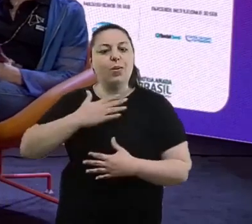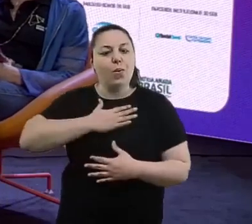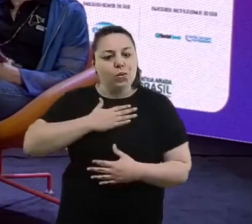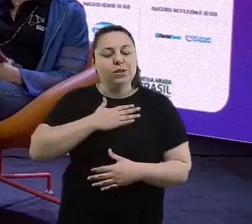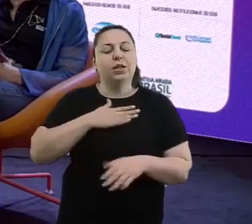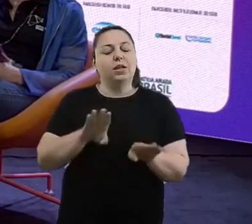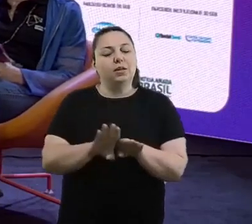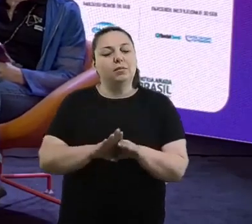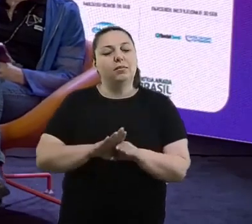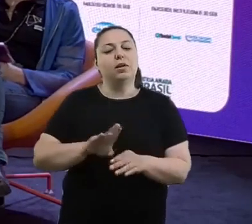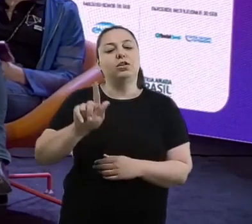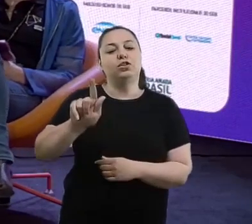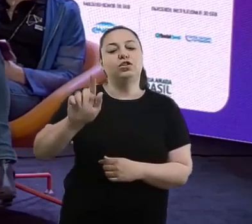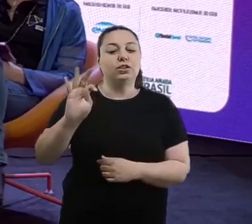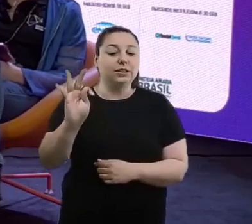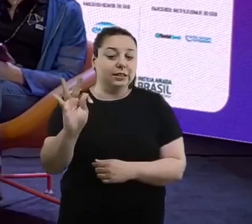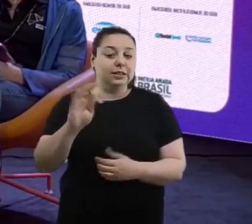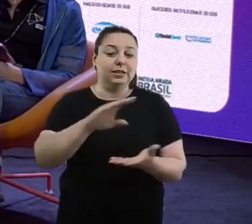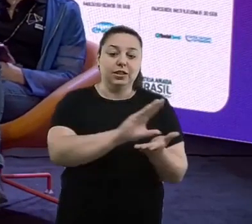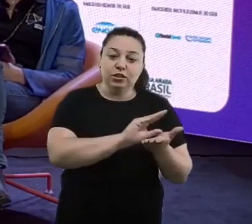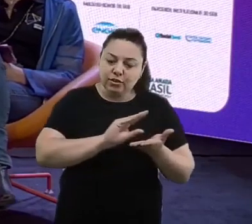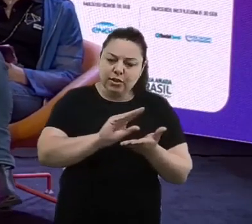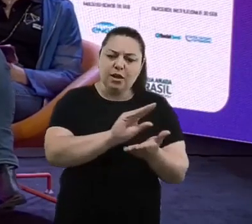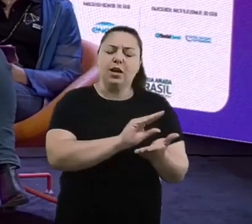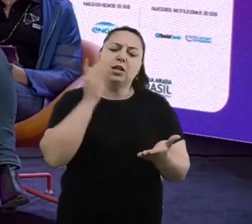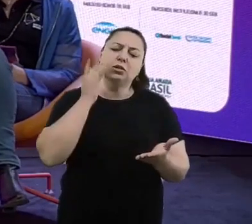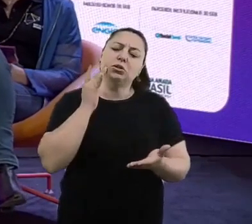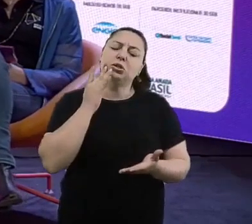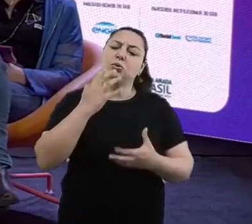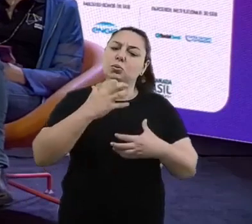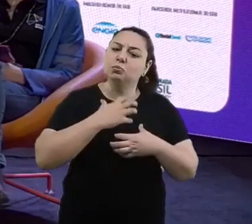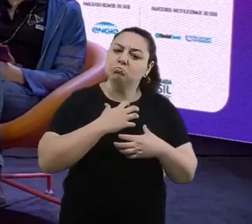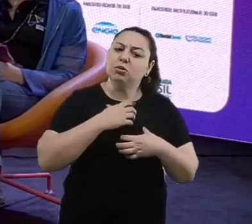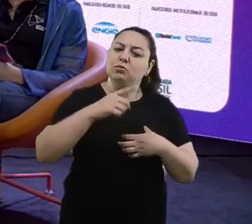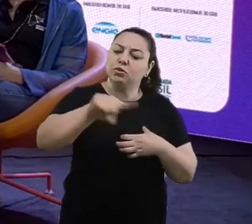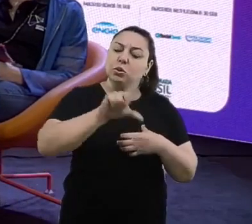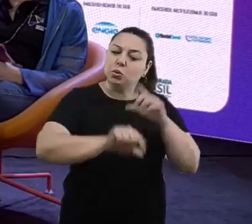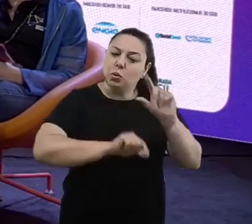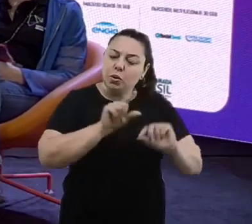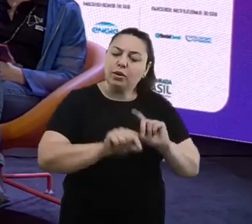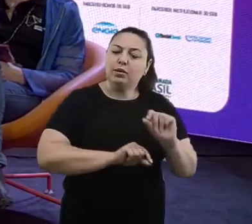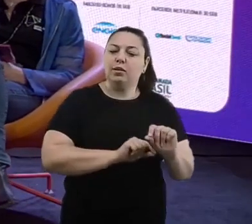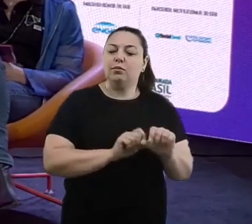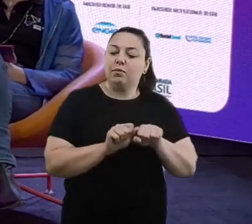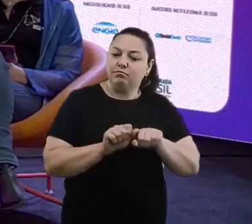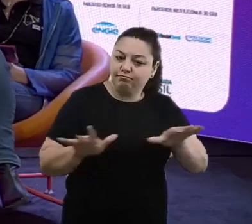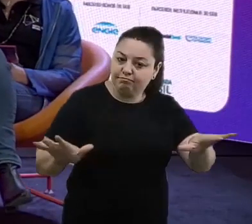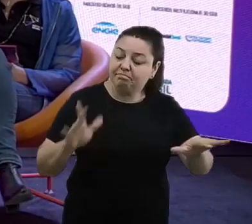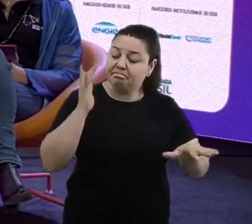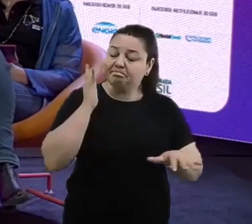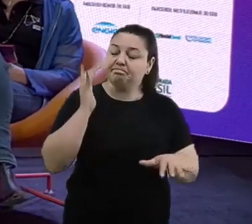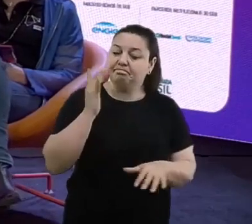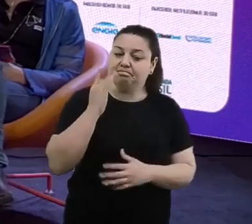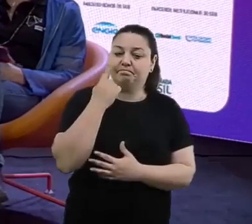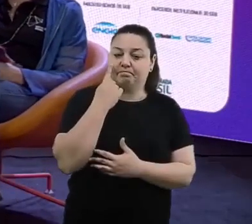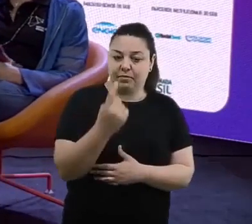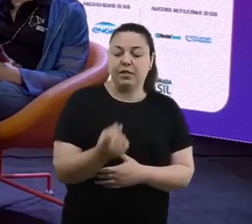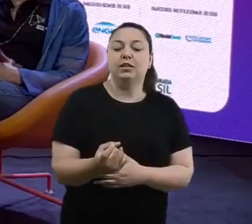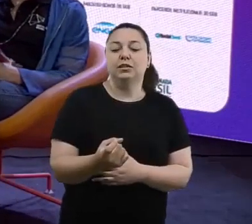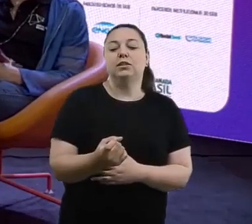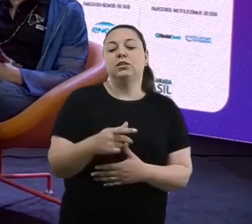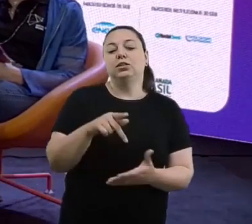abordaram a cultura para replicar, né, e é a verdadeira educação em dados que a gente está precisando. Então, a gente